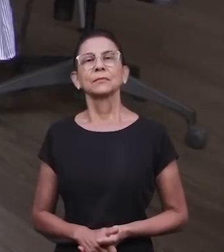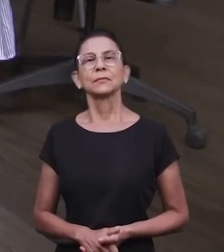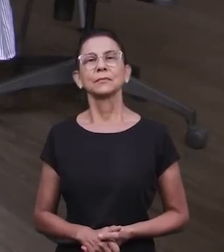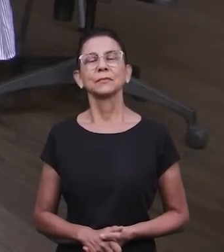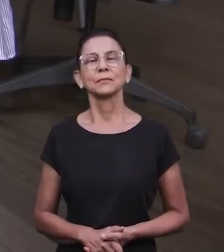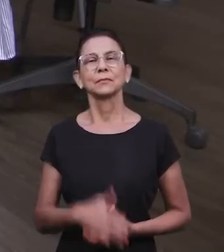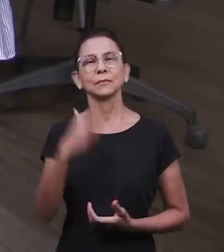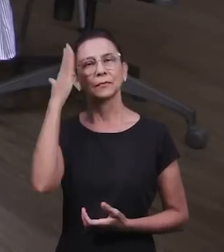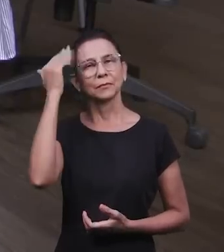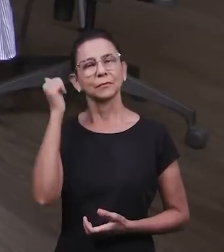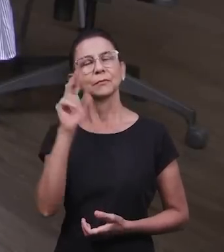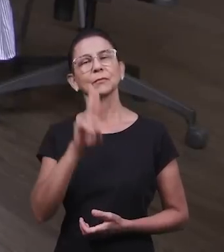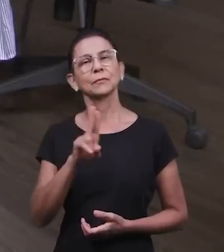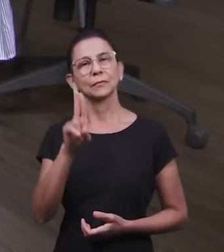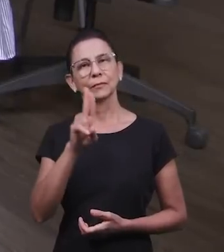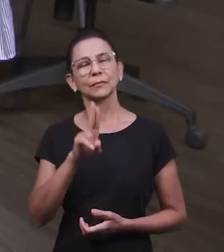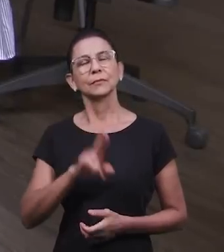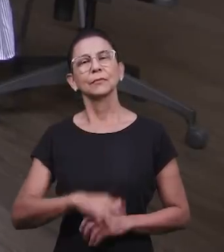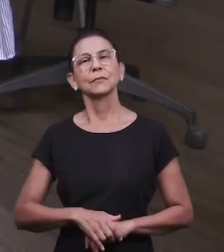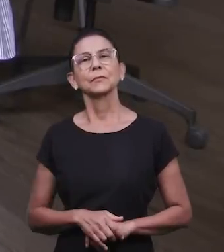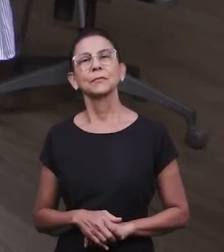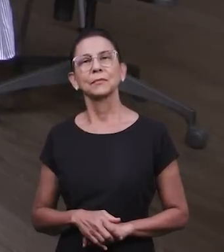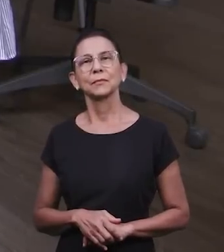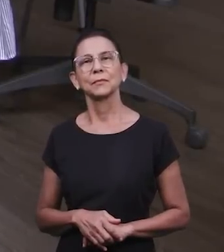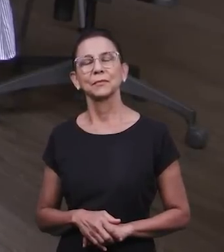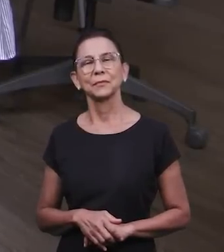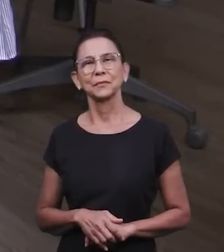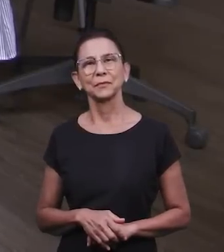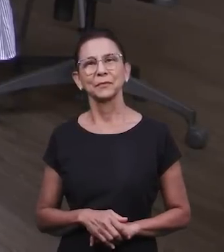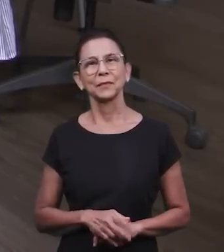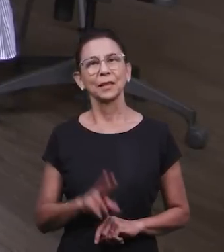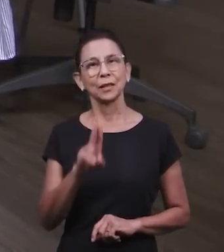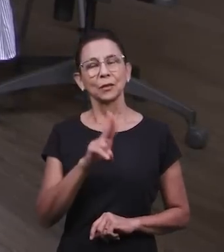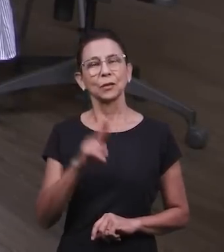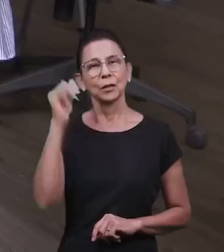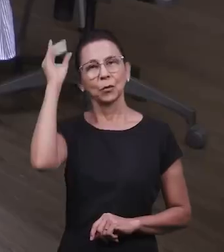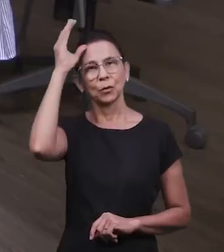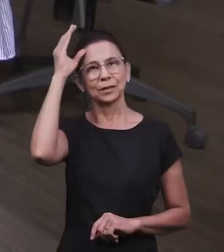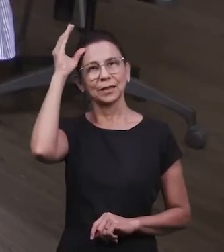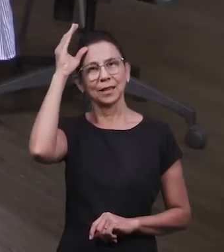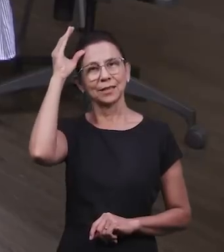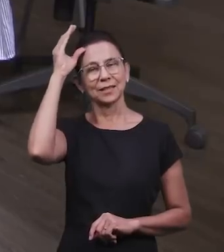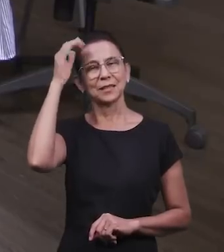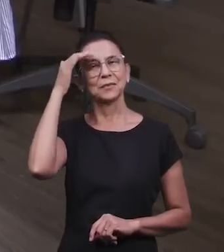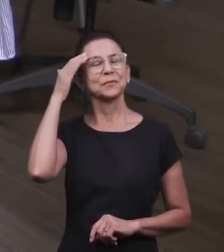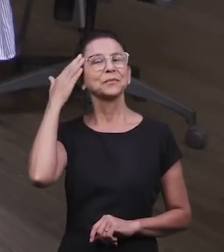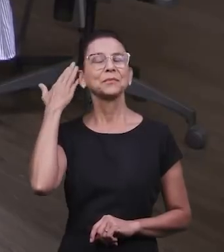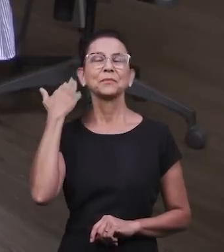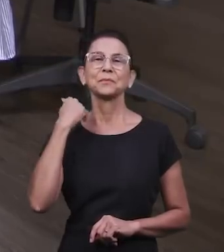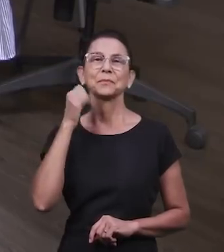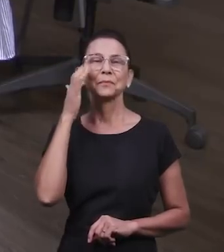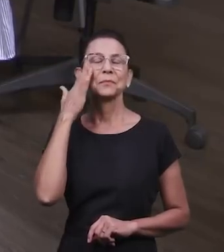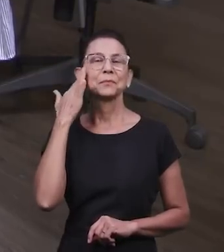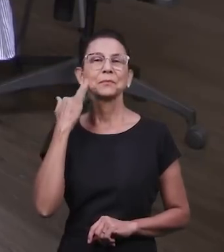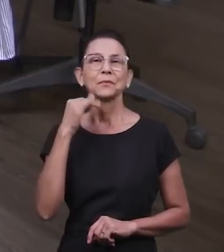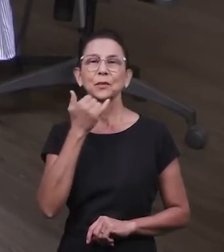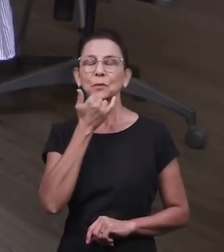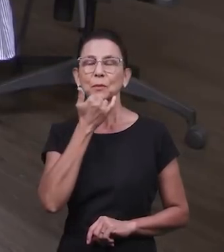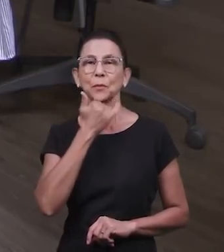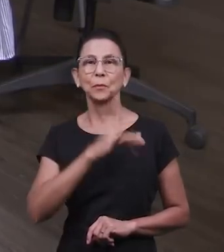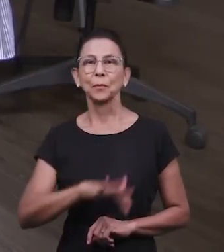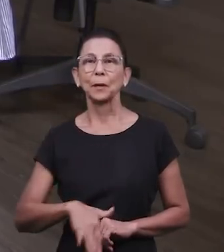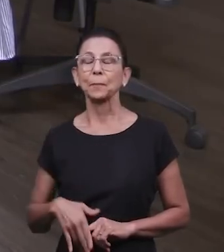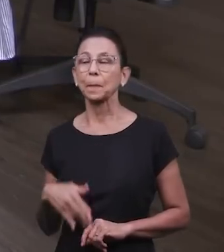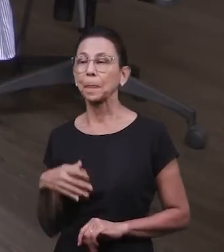seja, o uso cada vez mais consciente. Exato, é consciência o nome do uso das redes sociais é consciência. Vamos lá. E